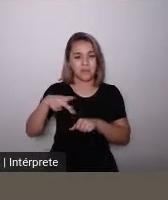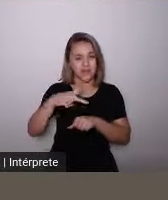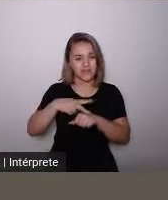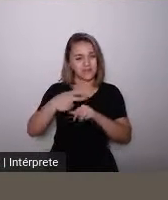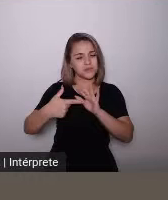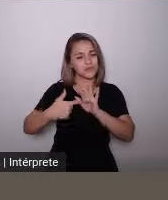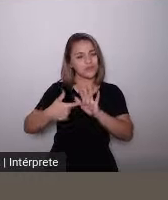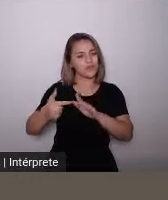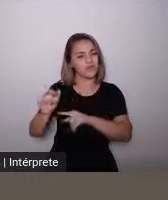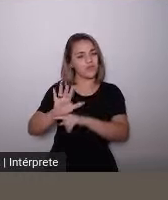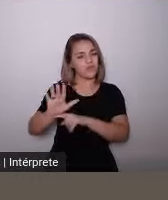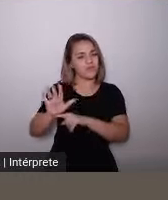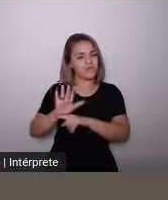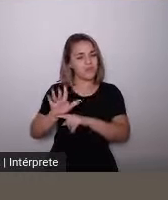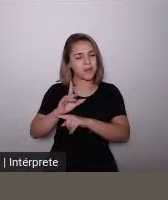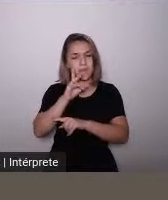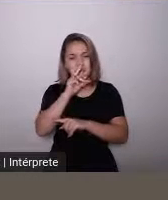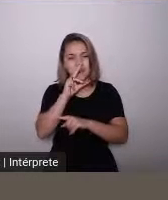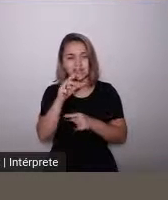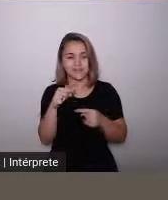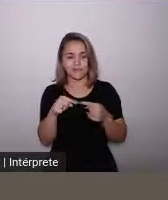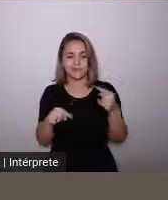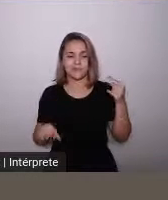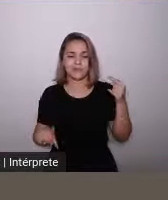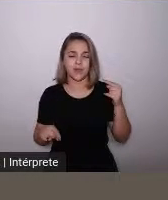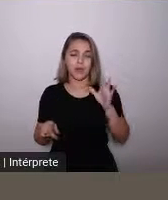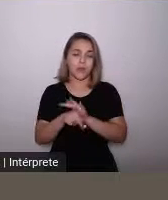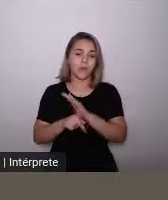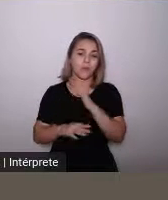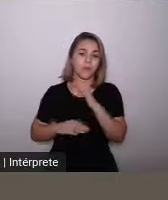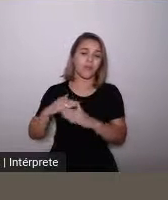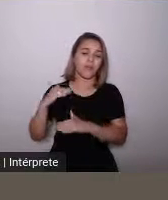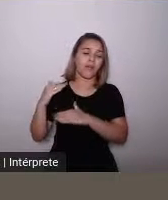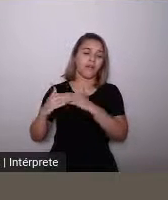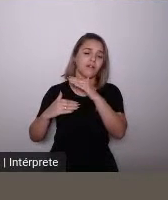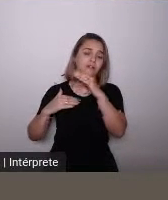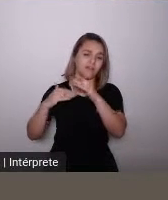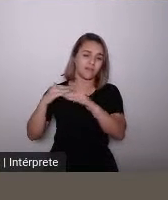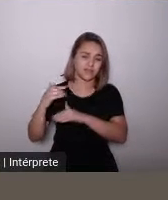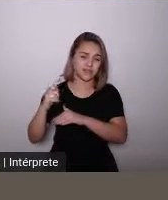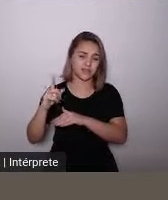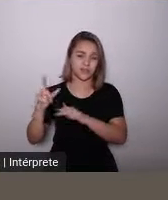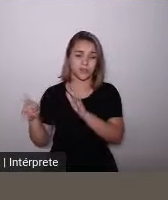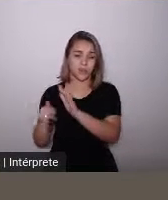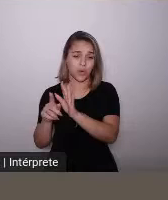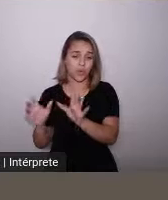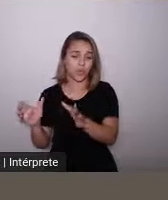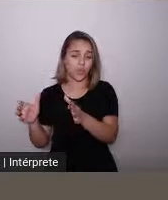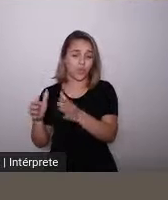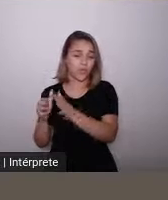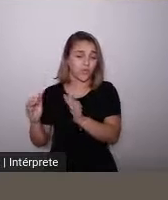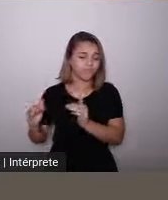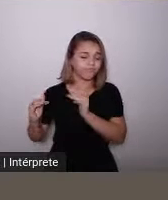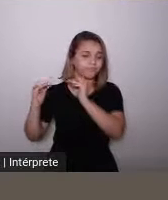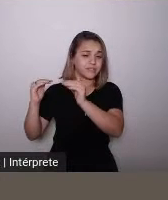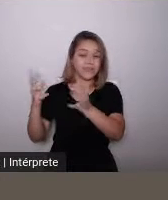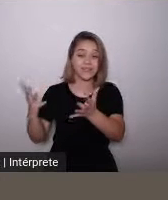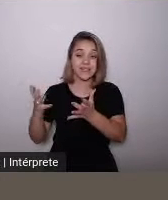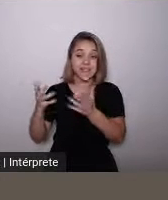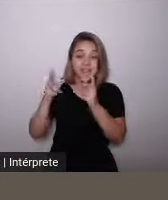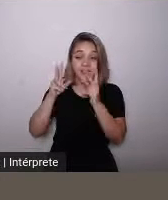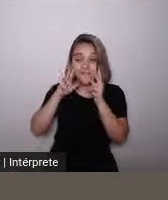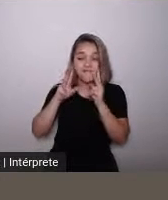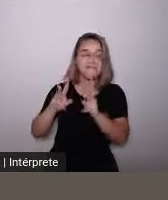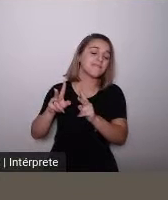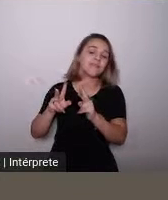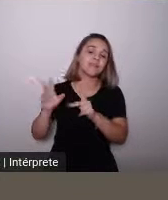desajuste entre um certo ideal de progresso que as elites e sua crítica queriam ver nos filmes e o que, de